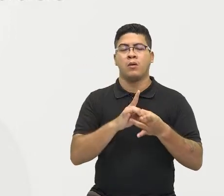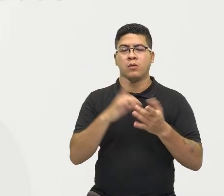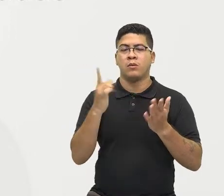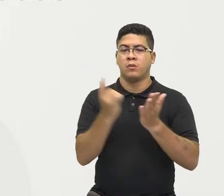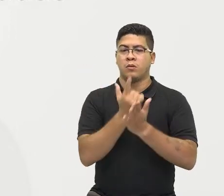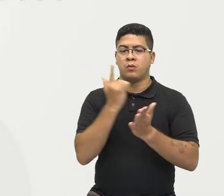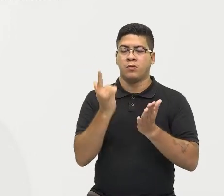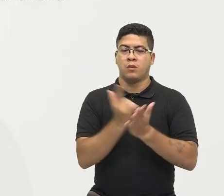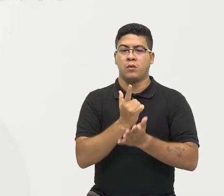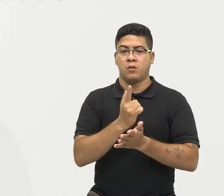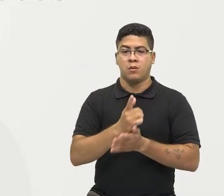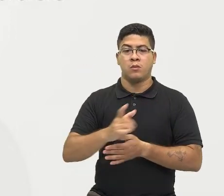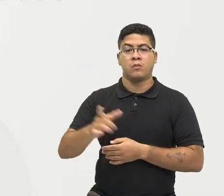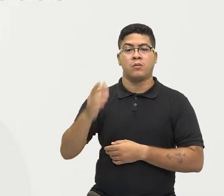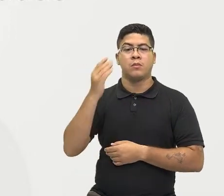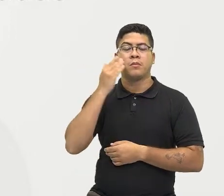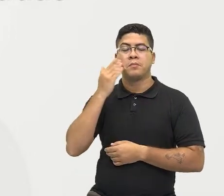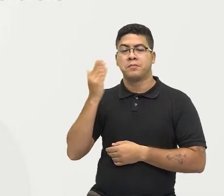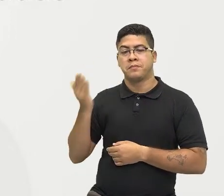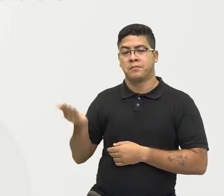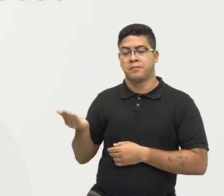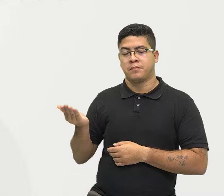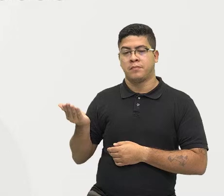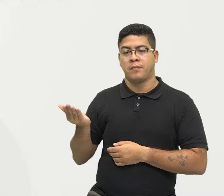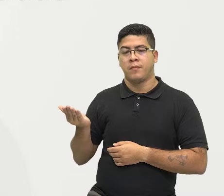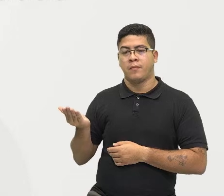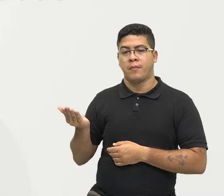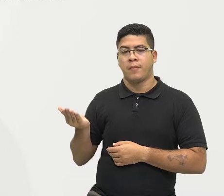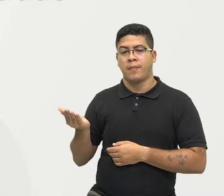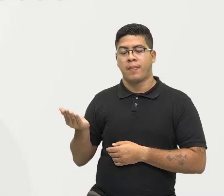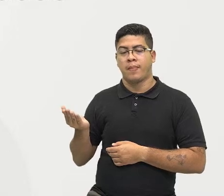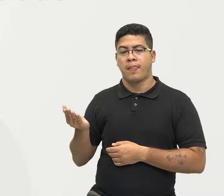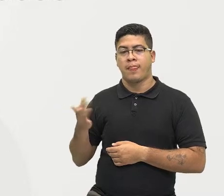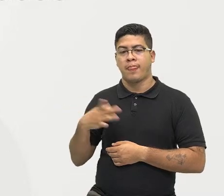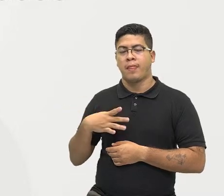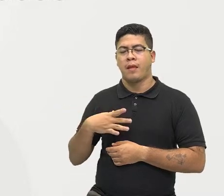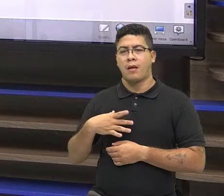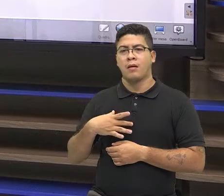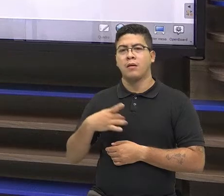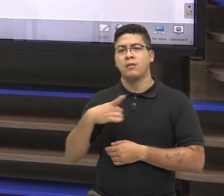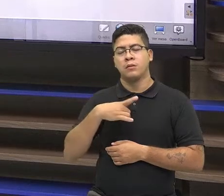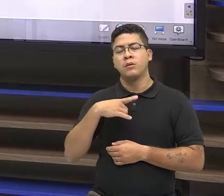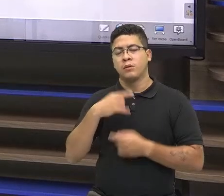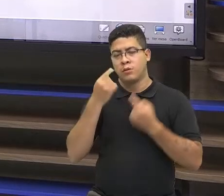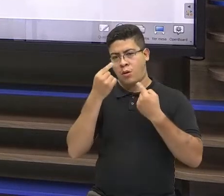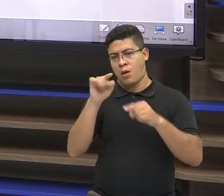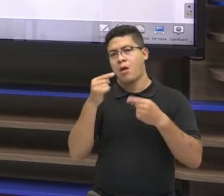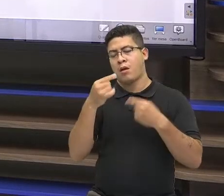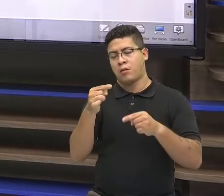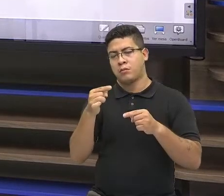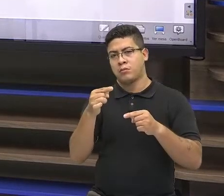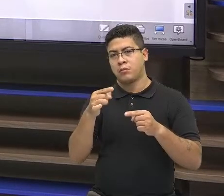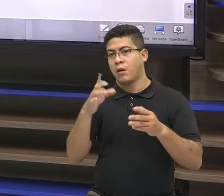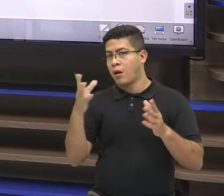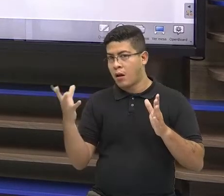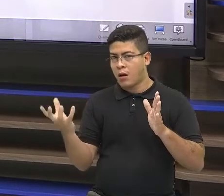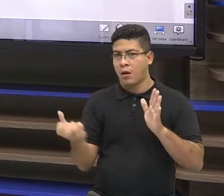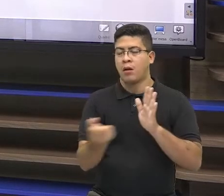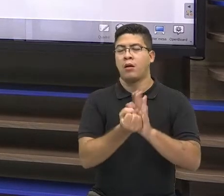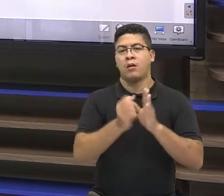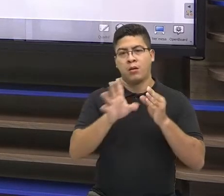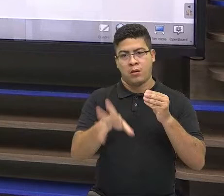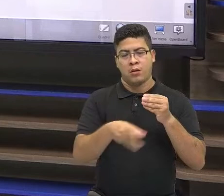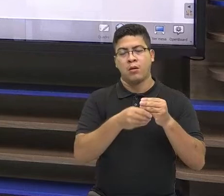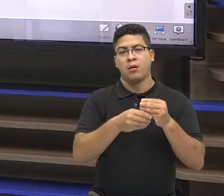O Diabo e na revista Sol Nascente. Então, a ideia